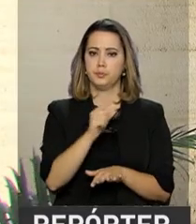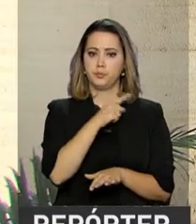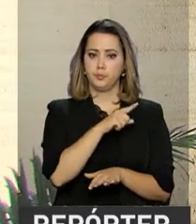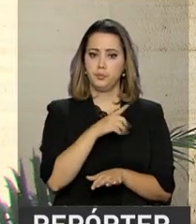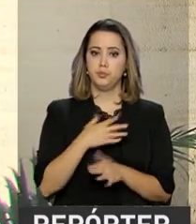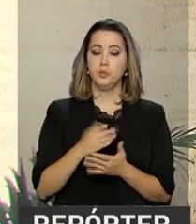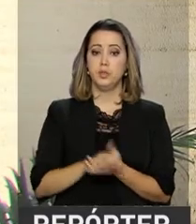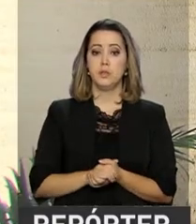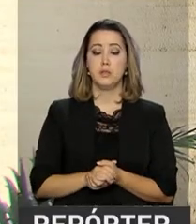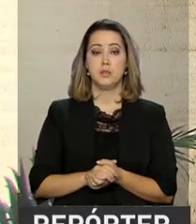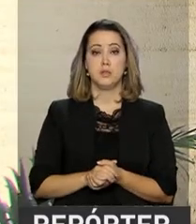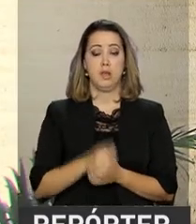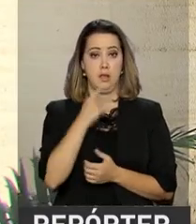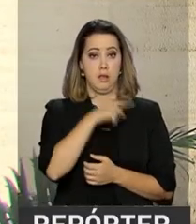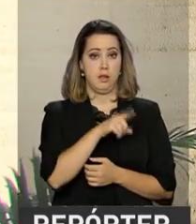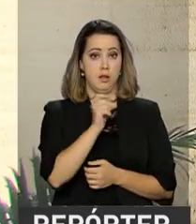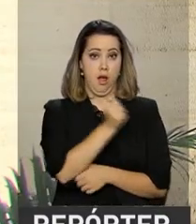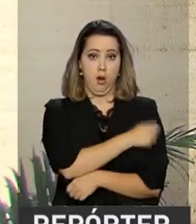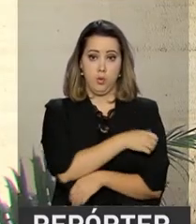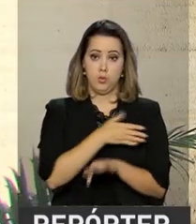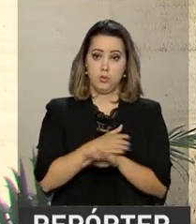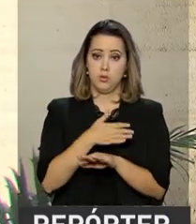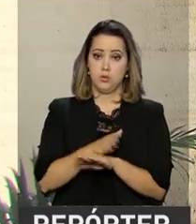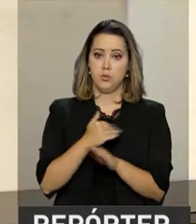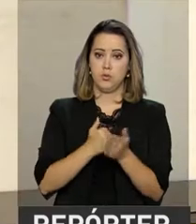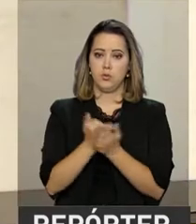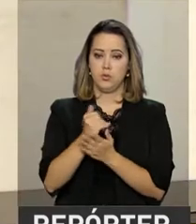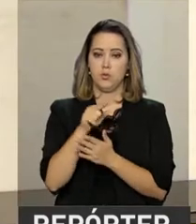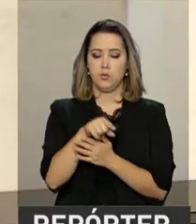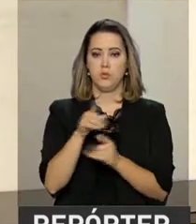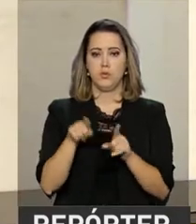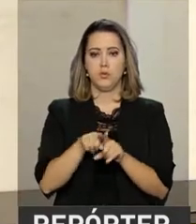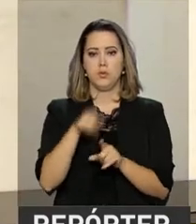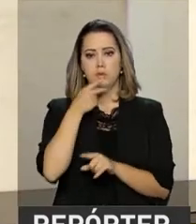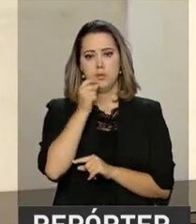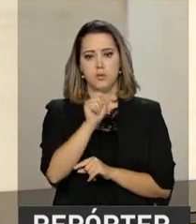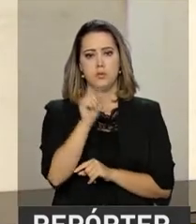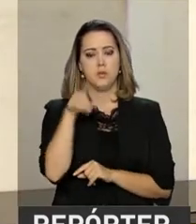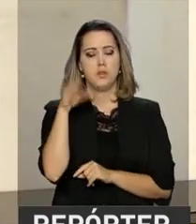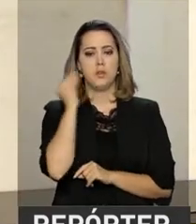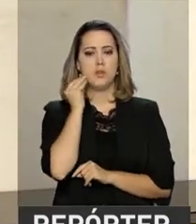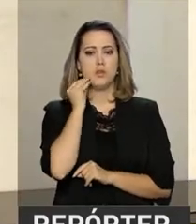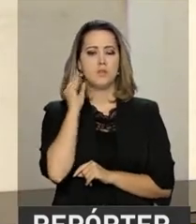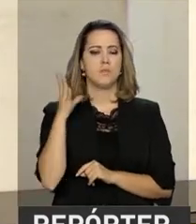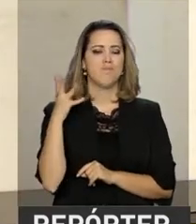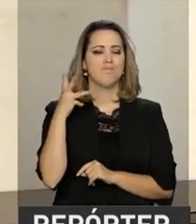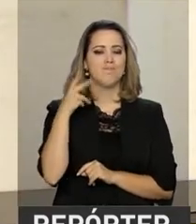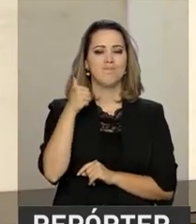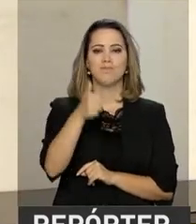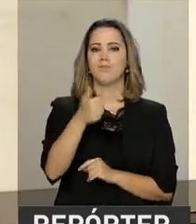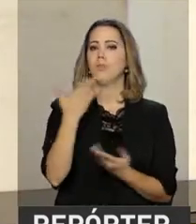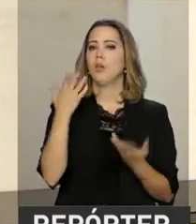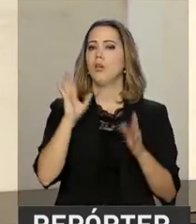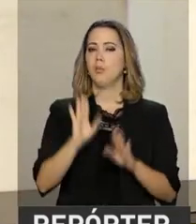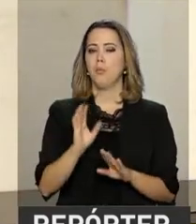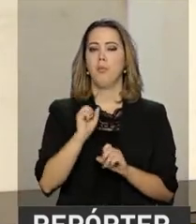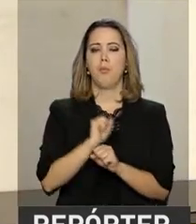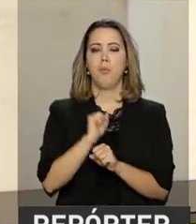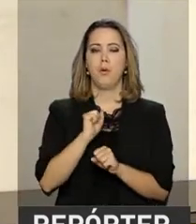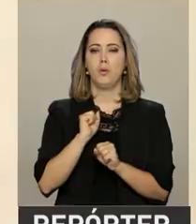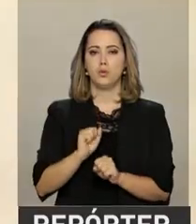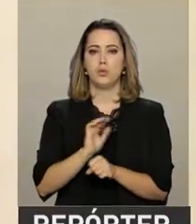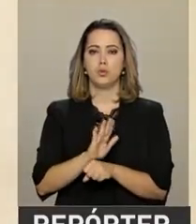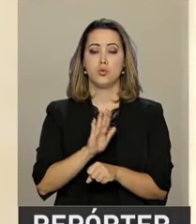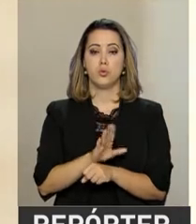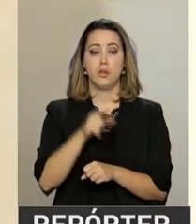estagiário do Ministério da Justiça começou como voluntário. Ele garante que a experiência foi excelente e que pode contribuir no